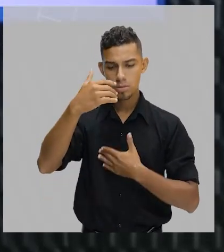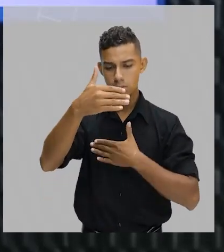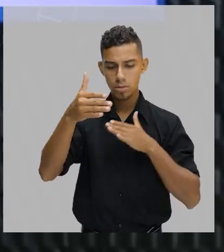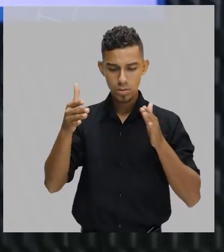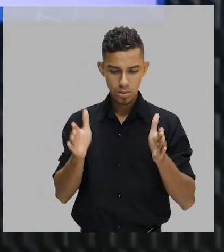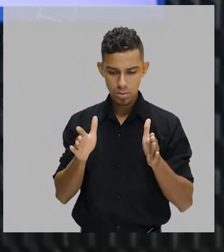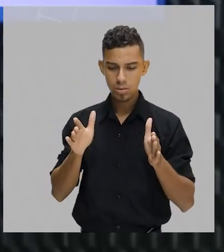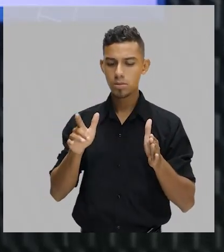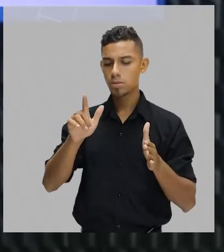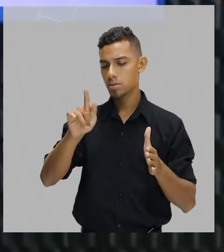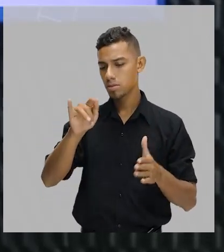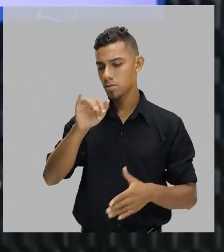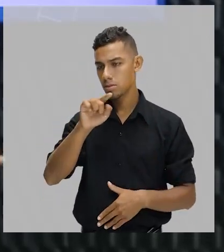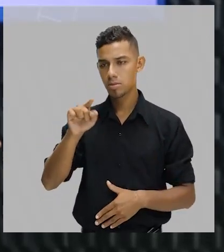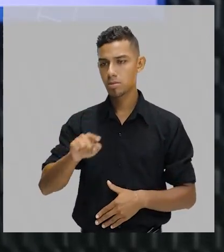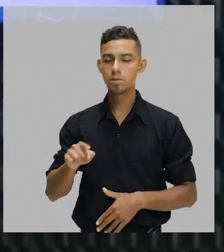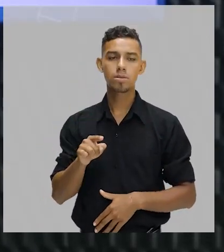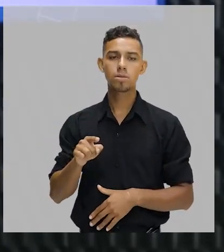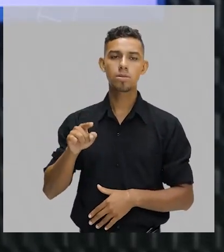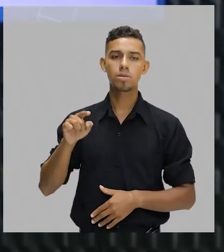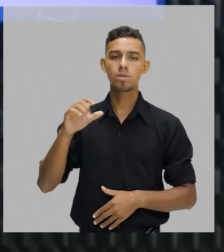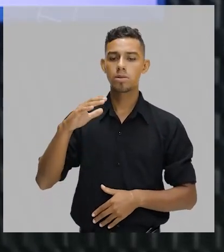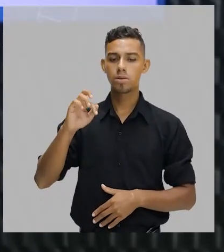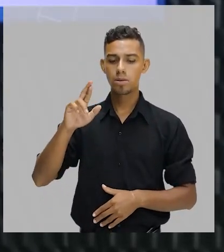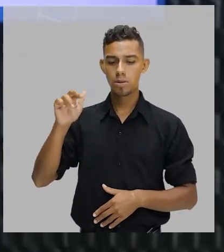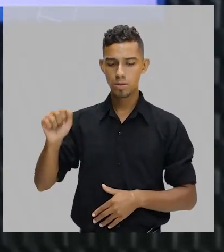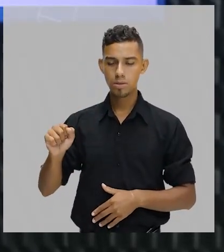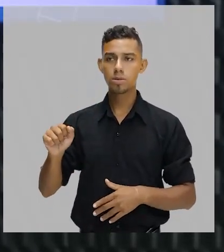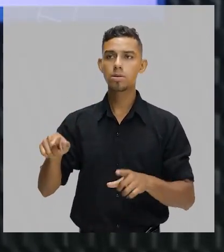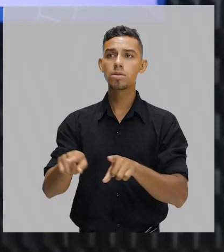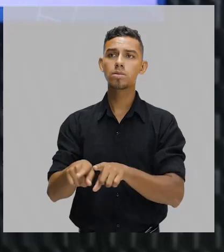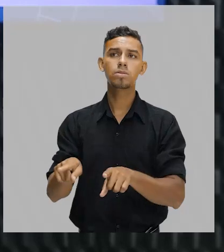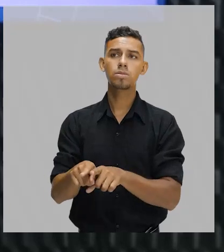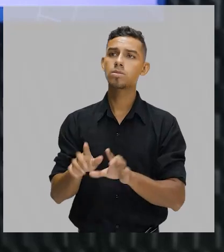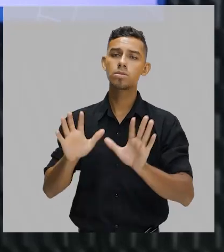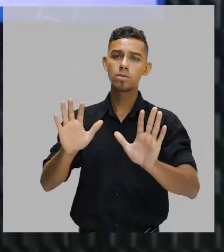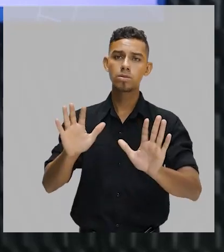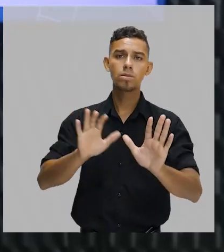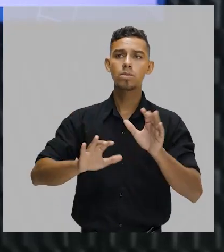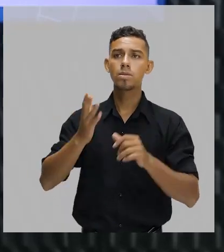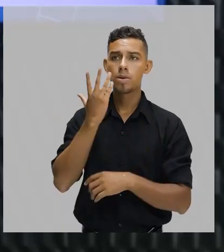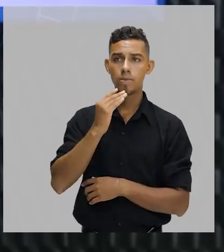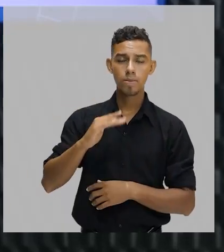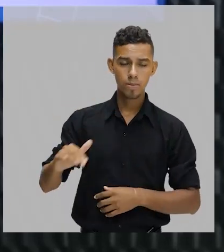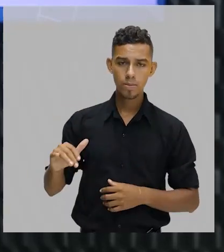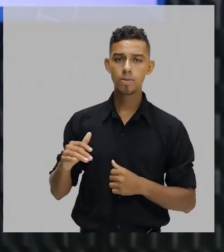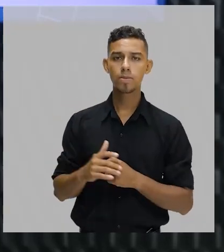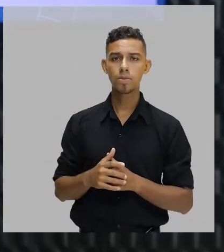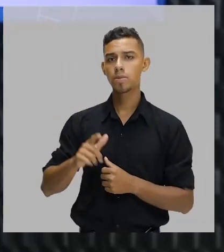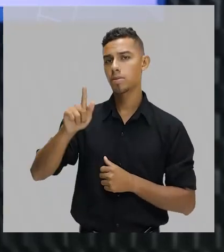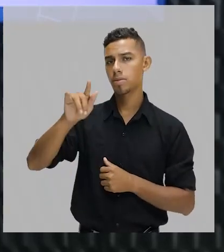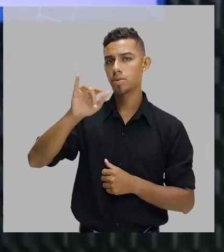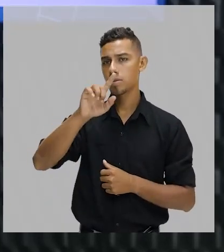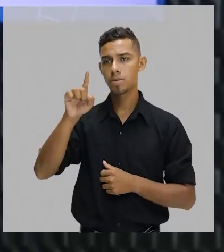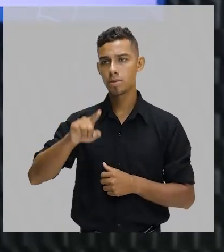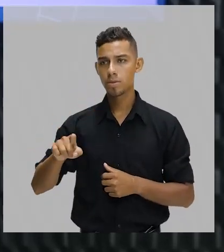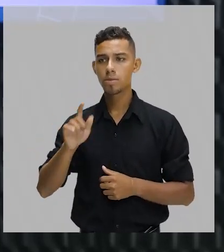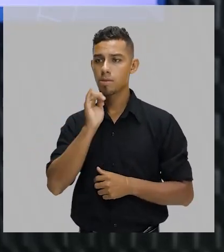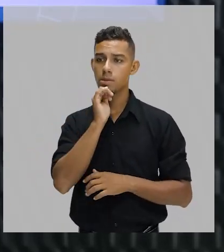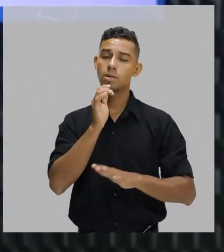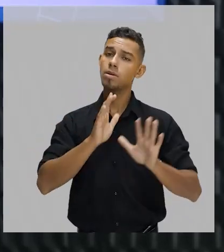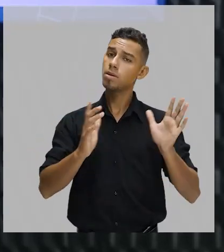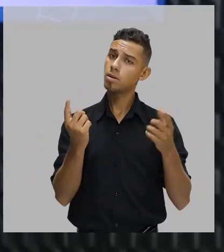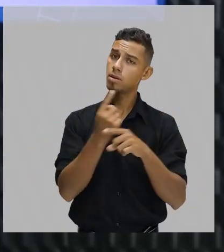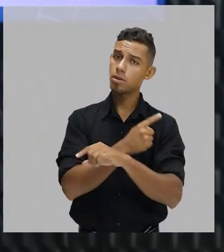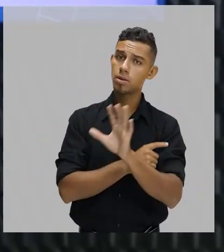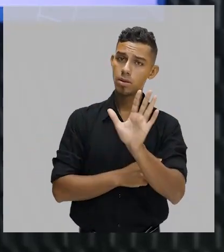de cera que a gente compra para os pirralhinhos na educação infantil, no Fundamental 1? Não deixe uma criança com o giz de cera na sua casa, caso contrário,